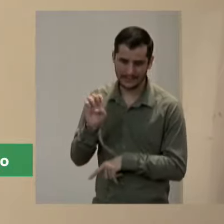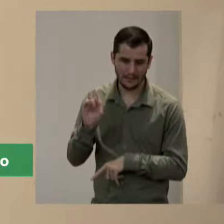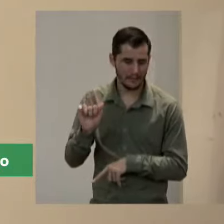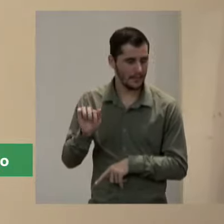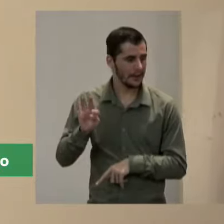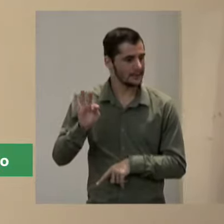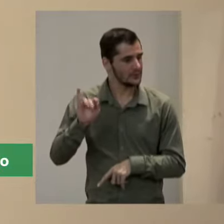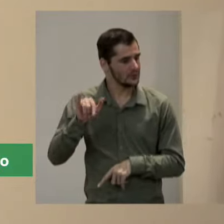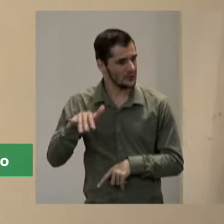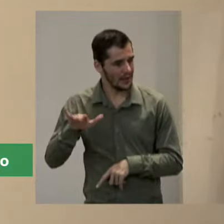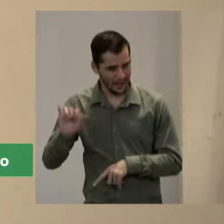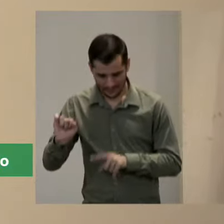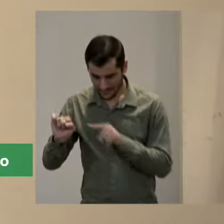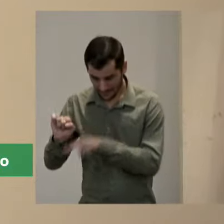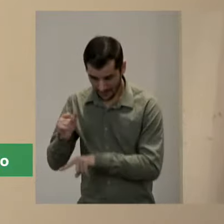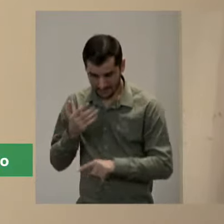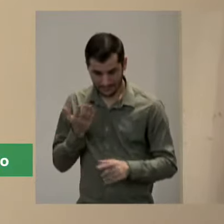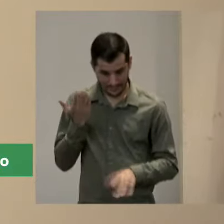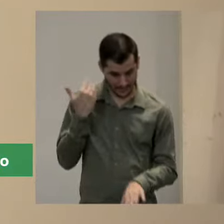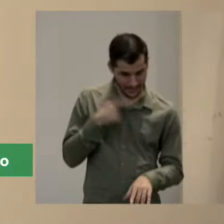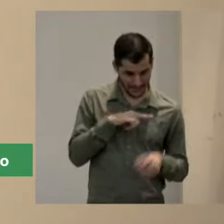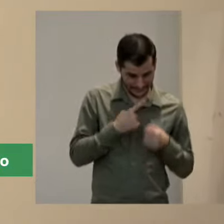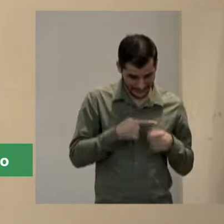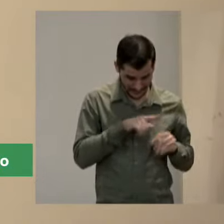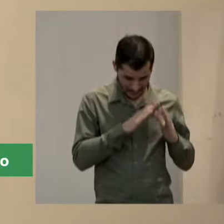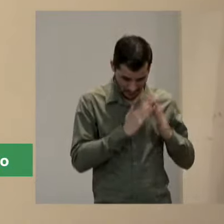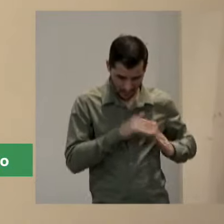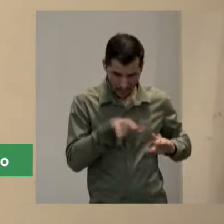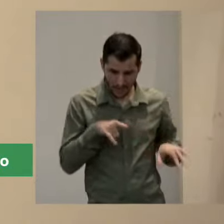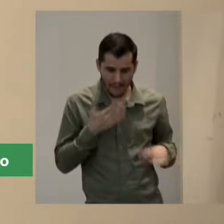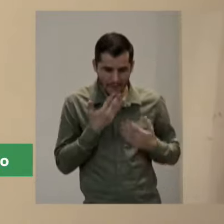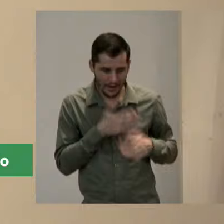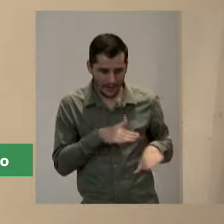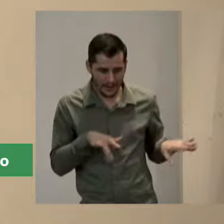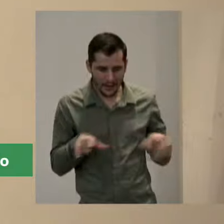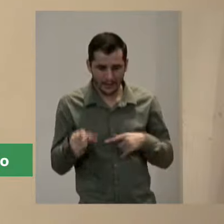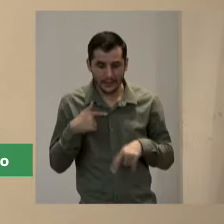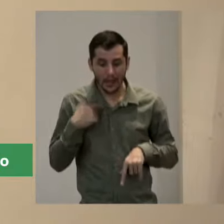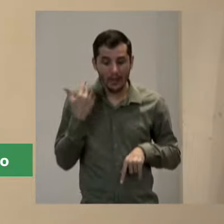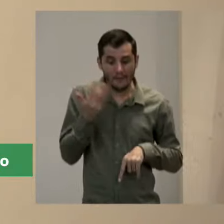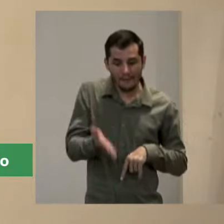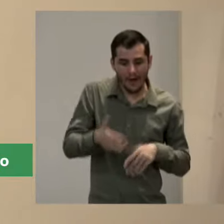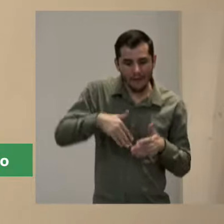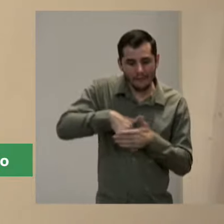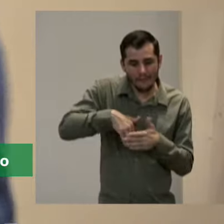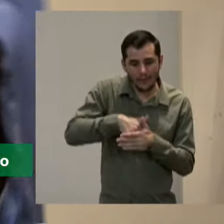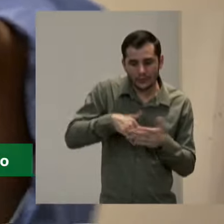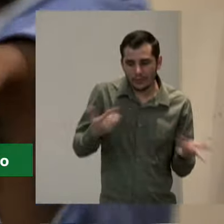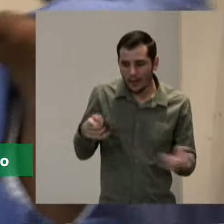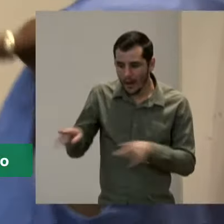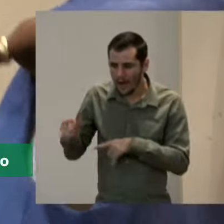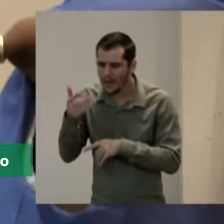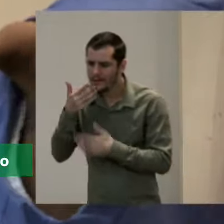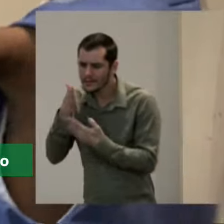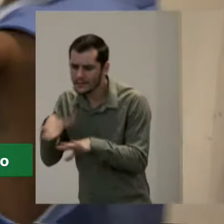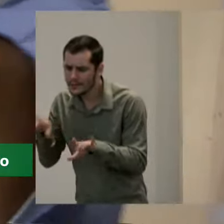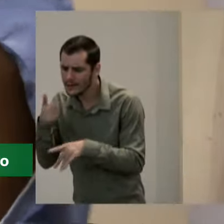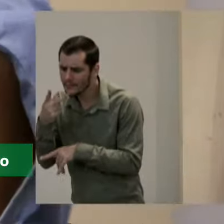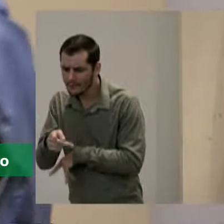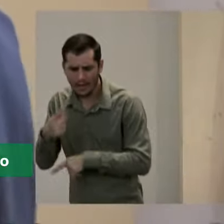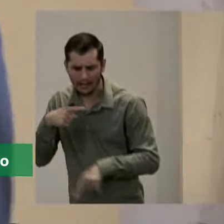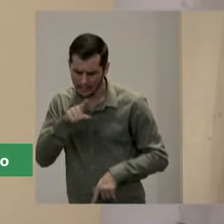na cidadezinha que eu morava, eu ia brincar de futebol e as crianças falavam assim: não, você não vai brincar de futebol que você não tem os braços. Aí eu começava a